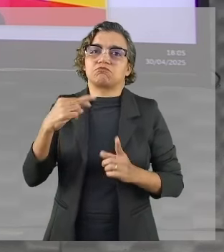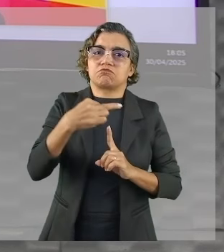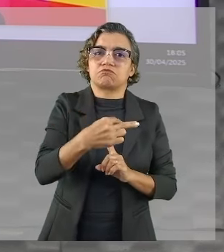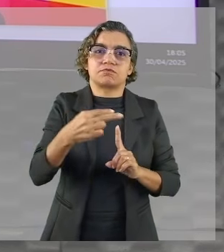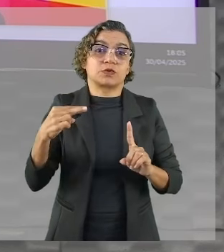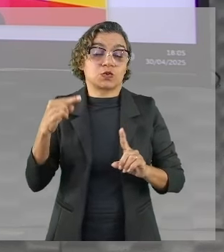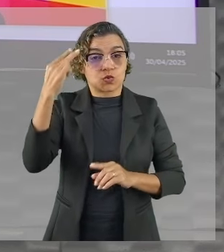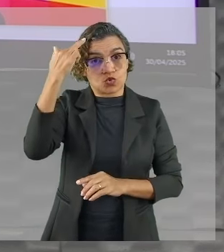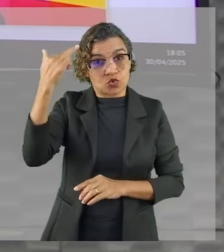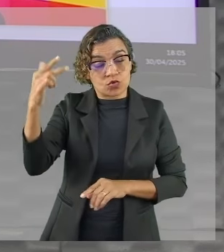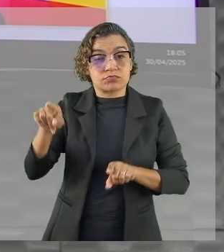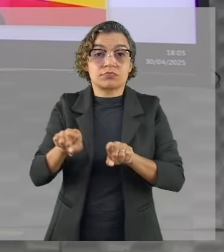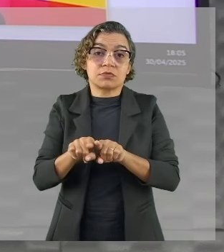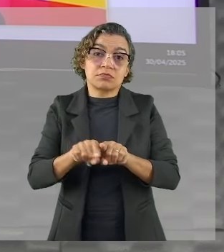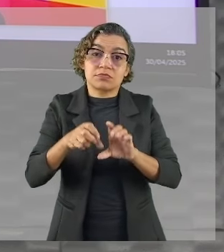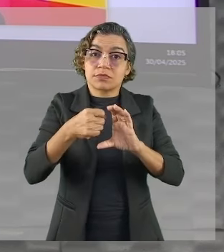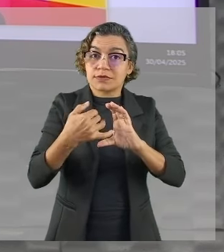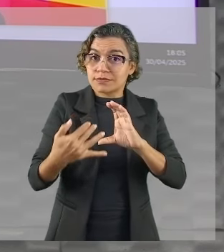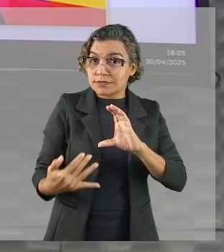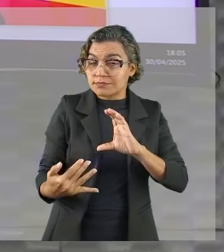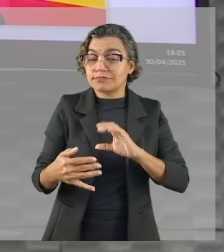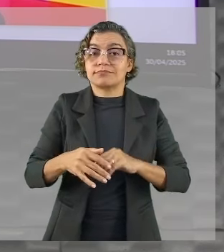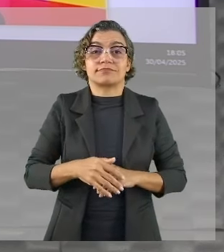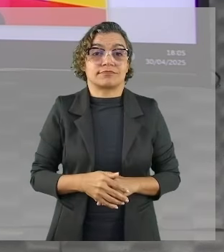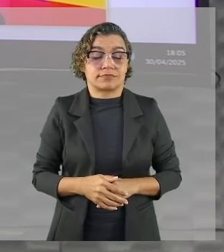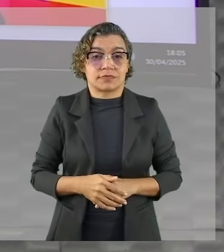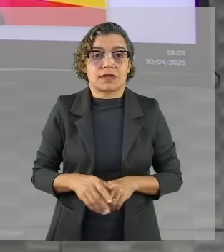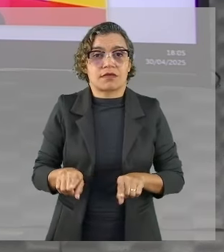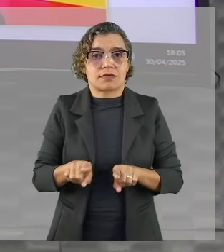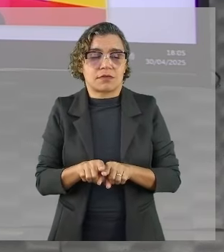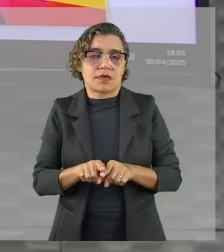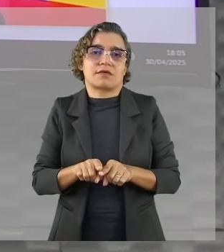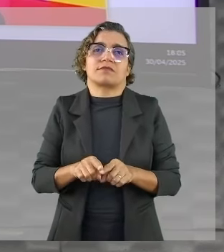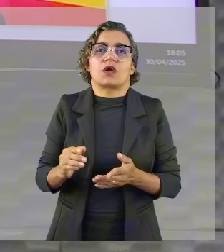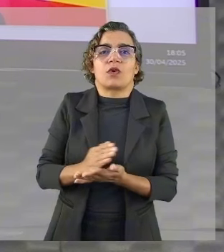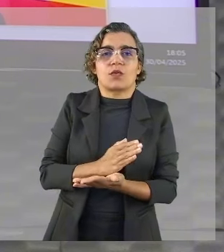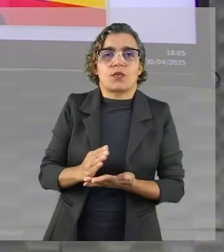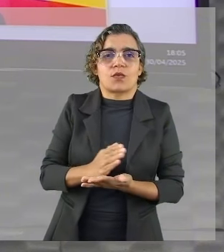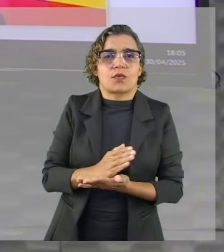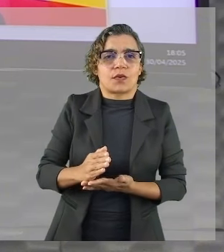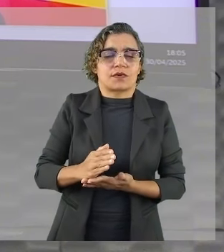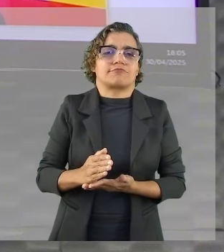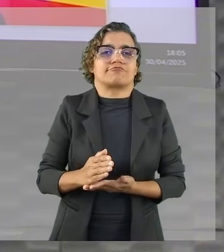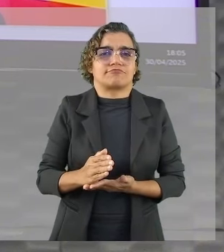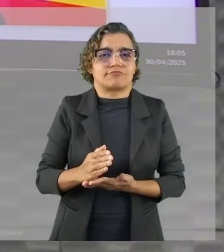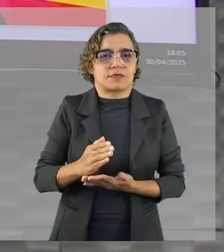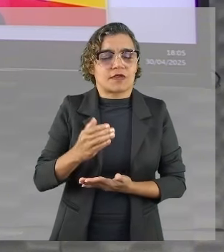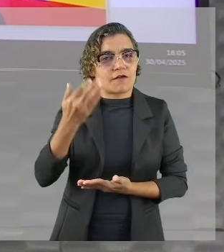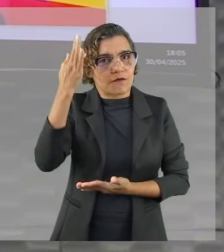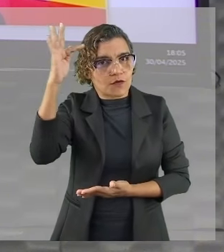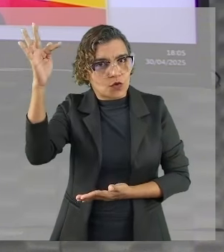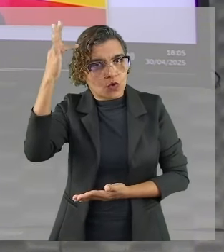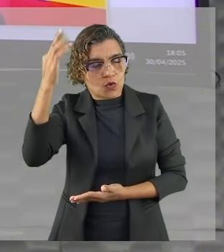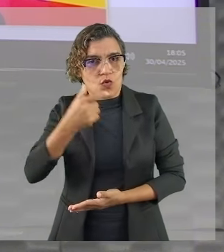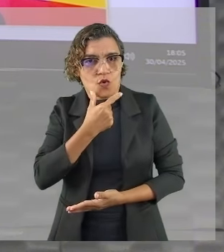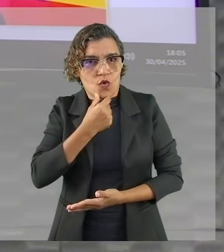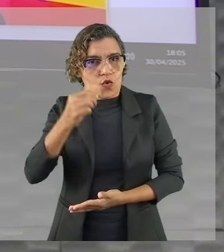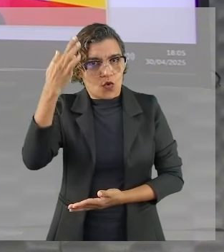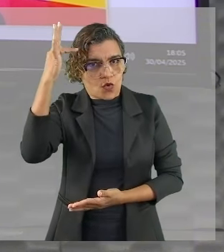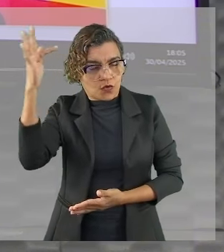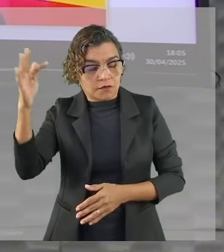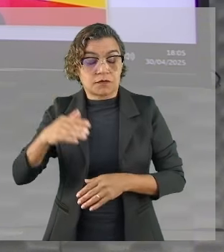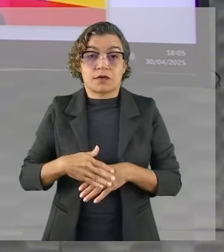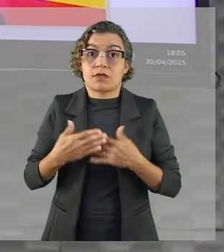de algumas características, né, de alguns pensadores. Então, quando a gente fala de filosofia, a gente está